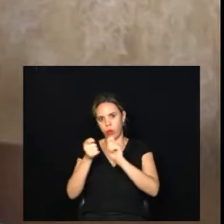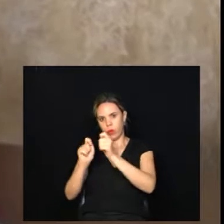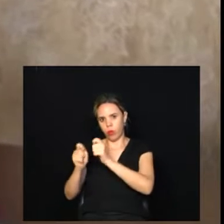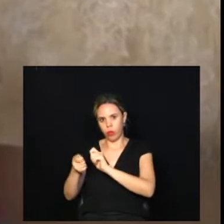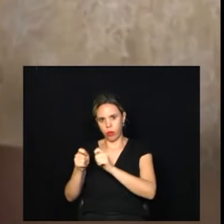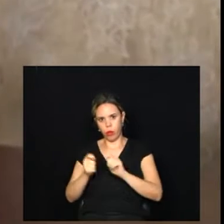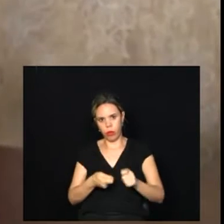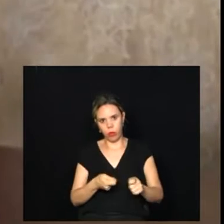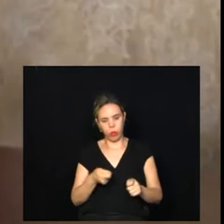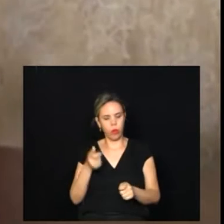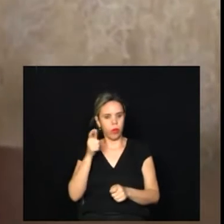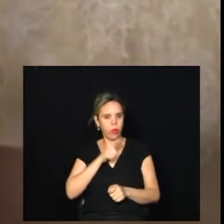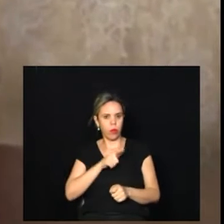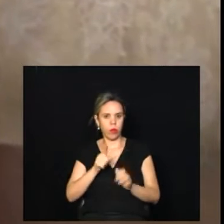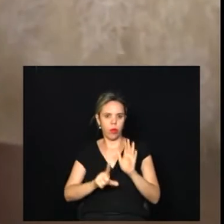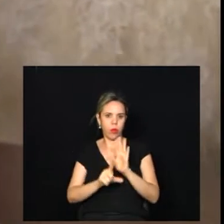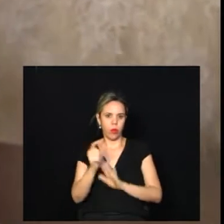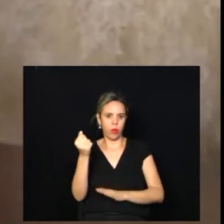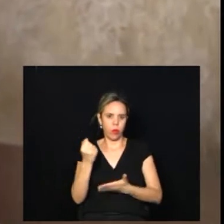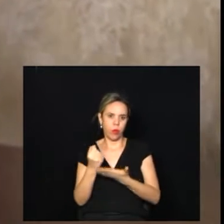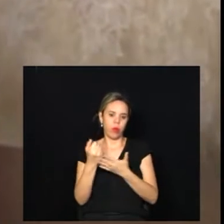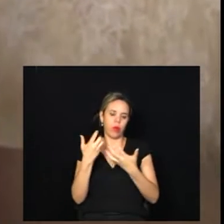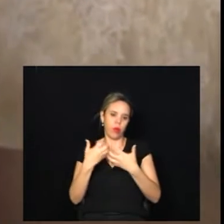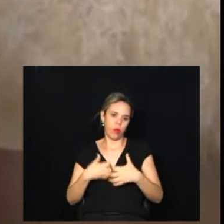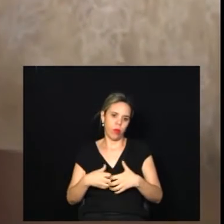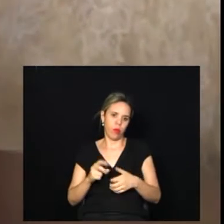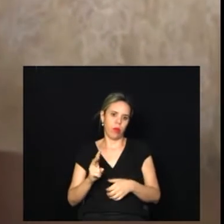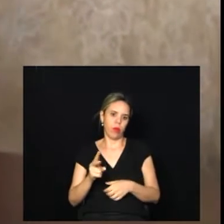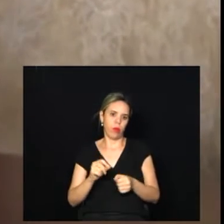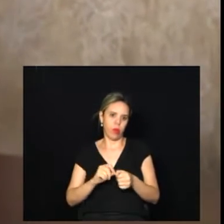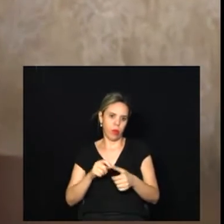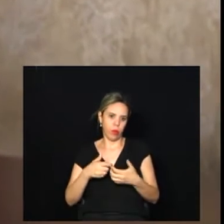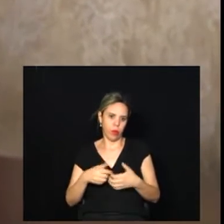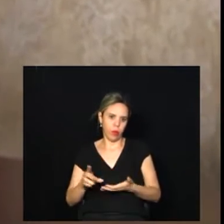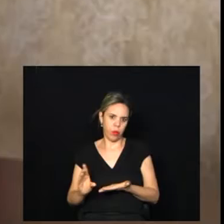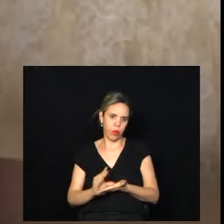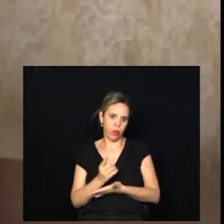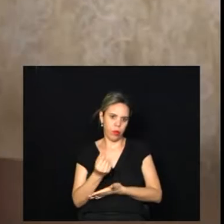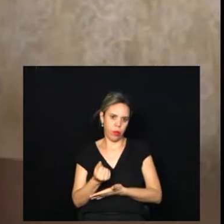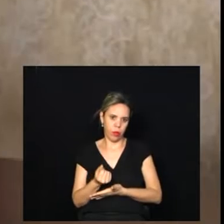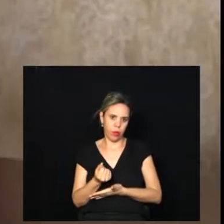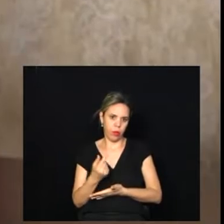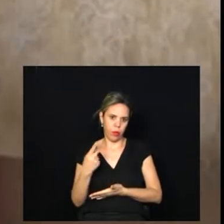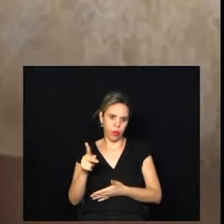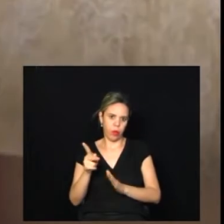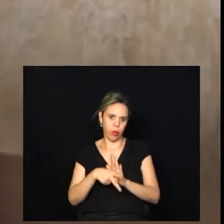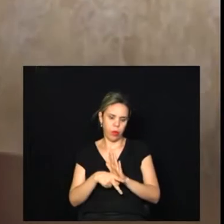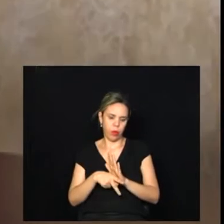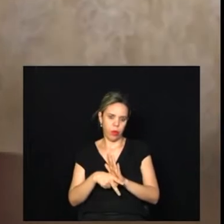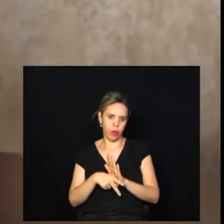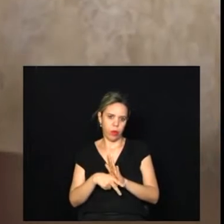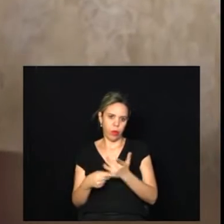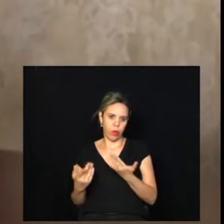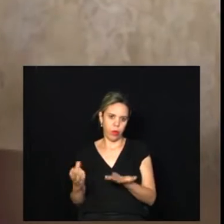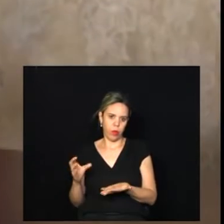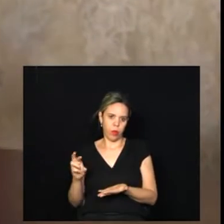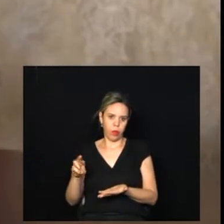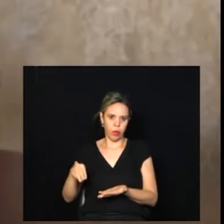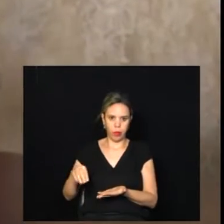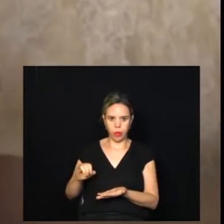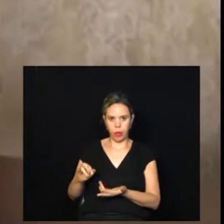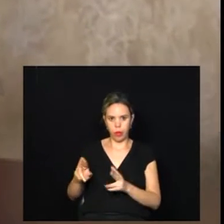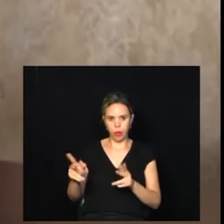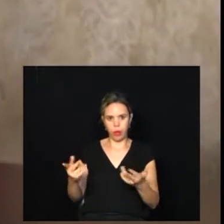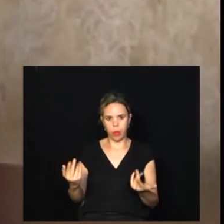e buscado formas alternativas de financiamento para os seus projetos, e com o CRAME não é